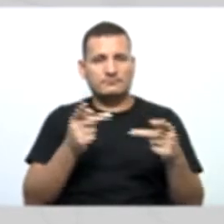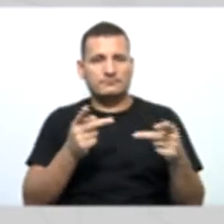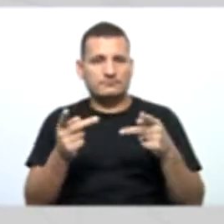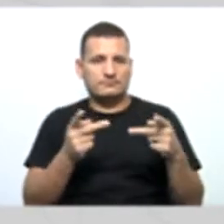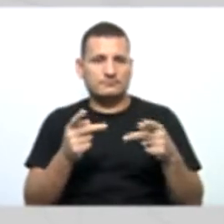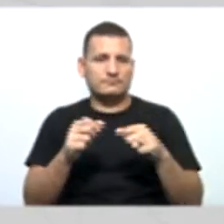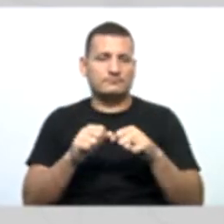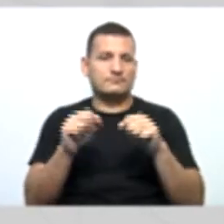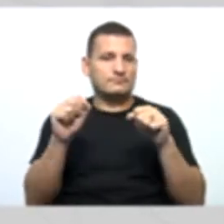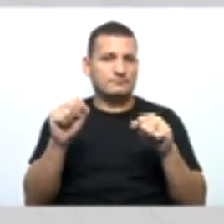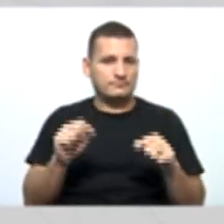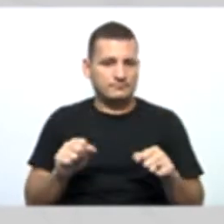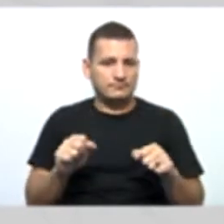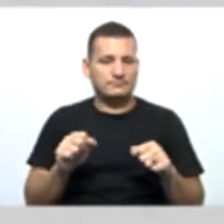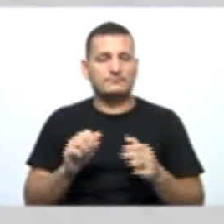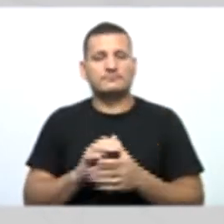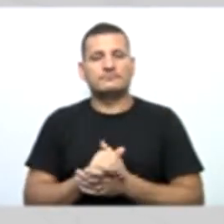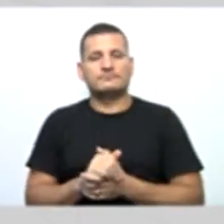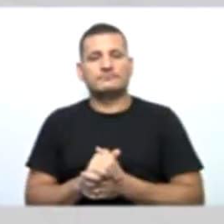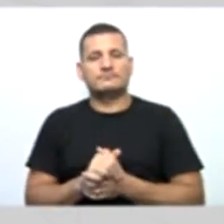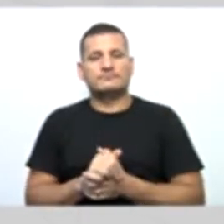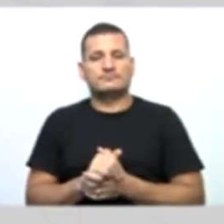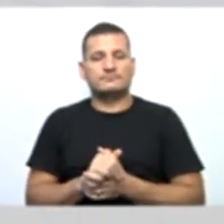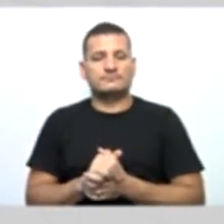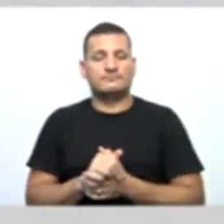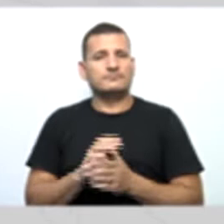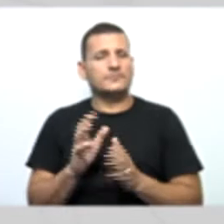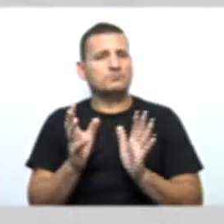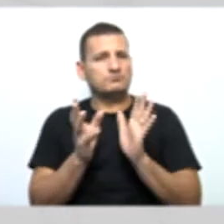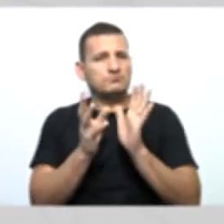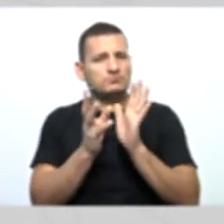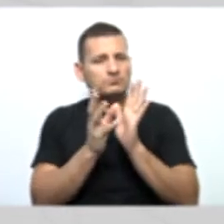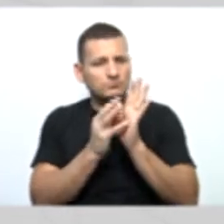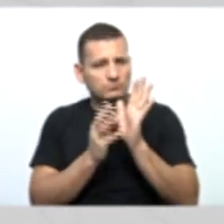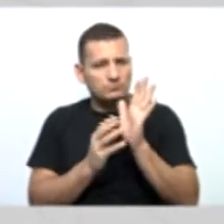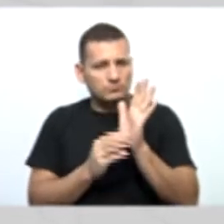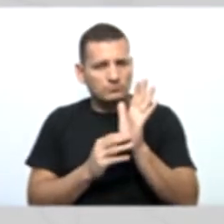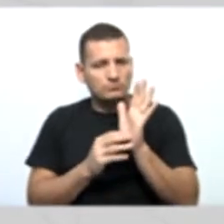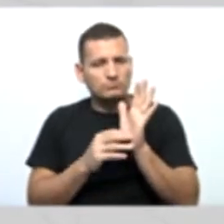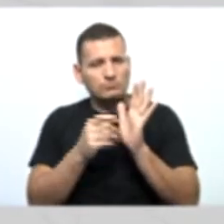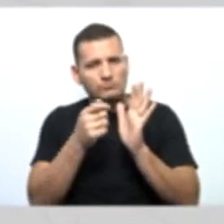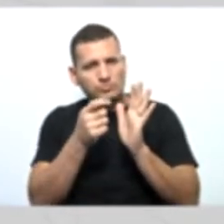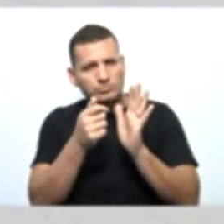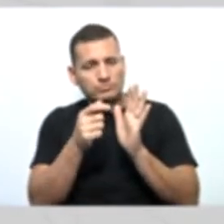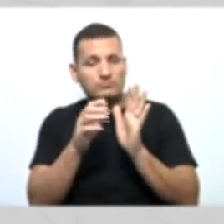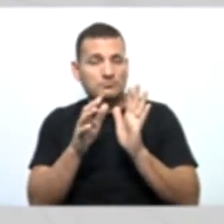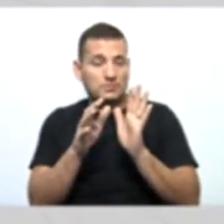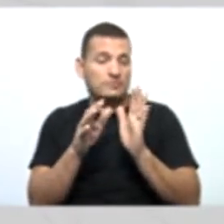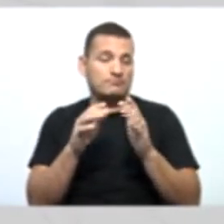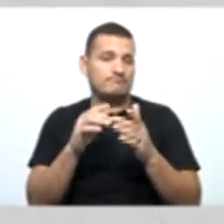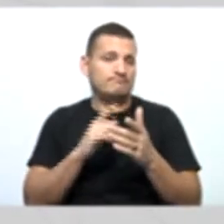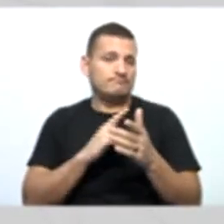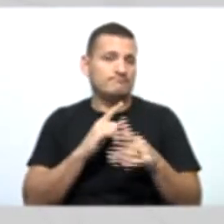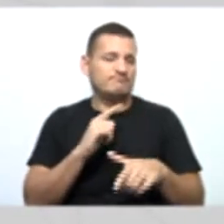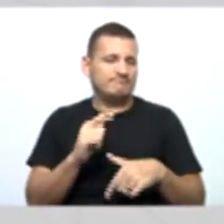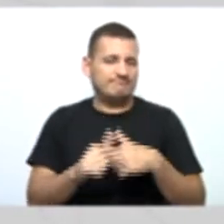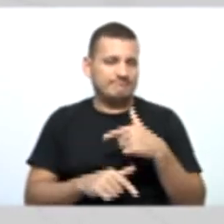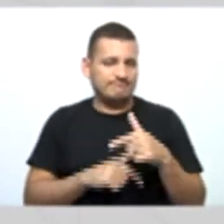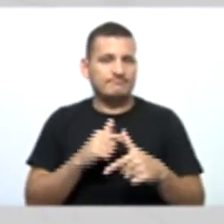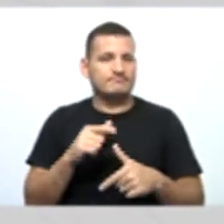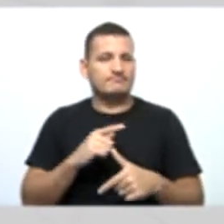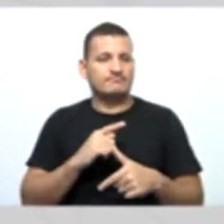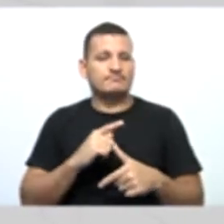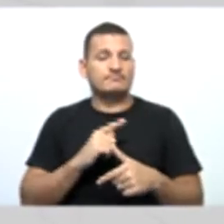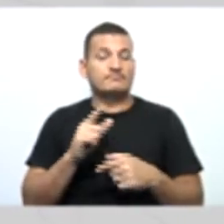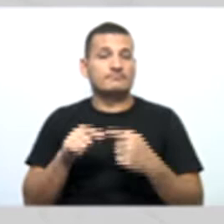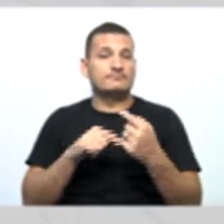sistema. Então, assim, são pouco conteúdo, mas muita coisa aí a fazer, galera. Então, qual é o